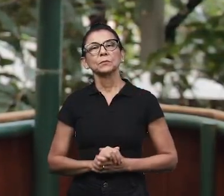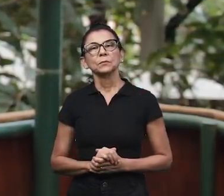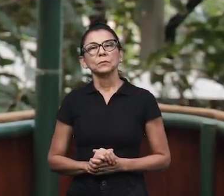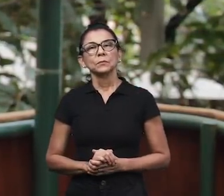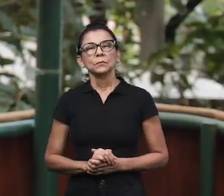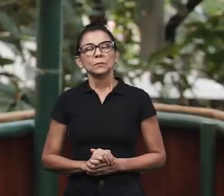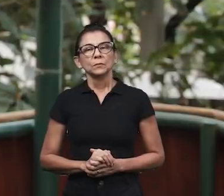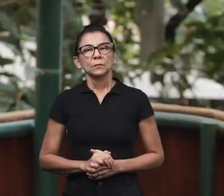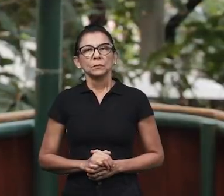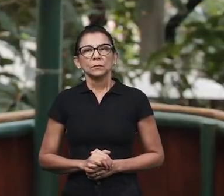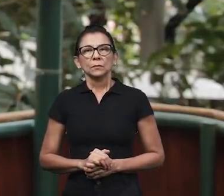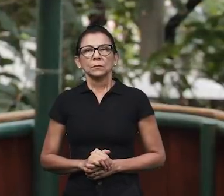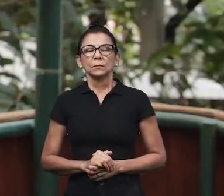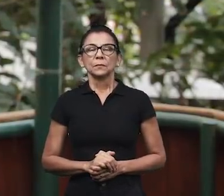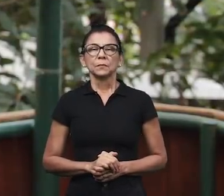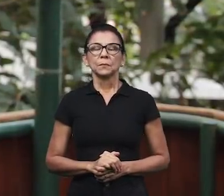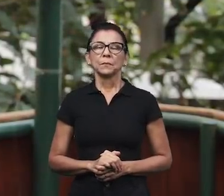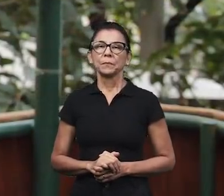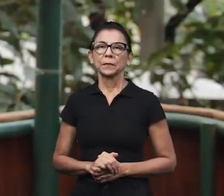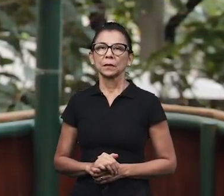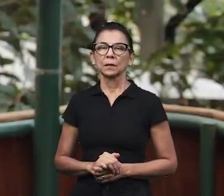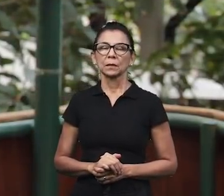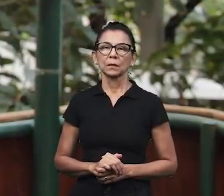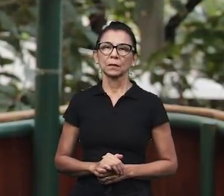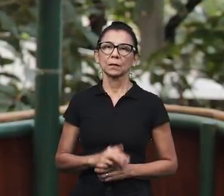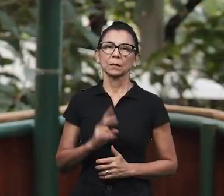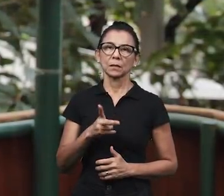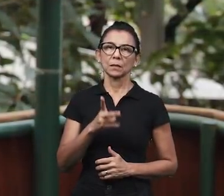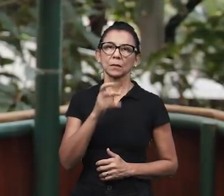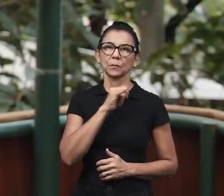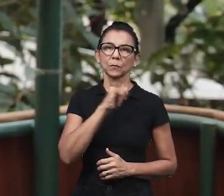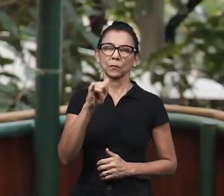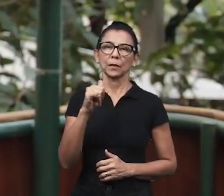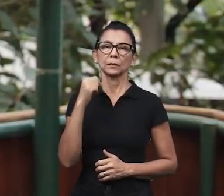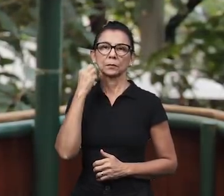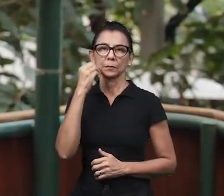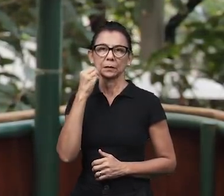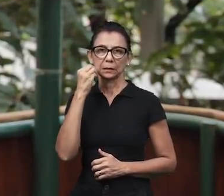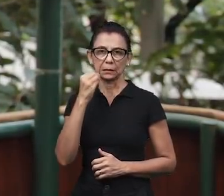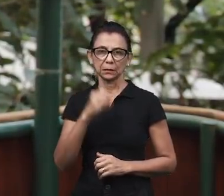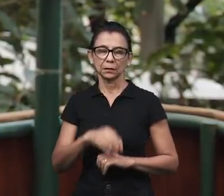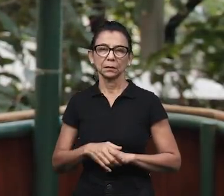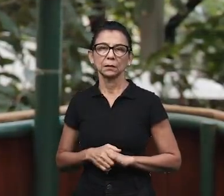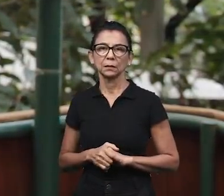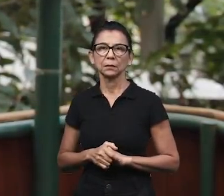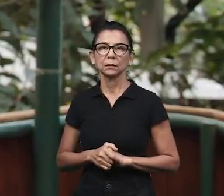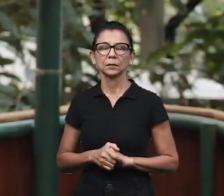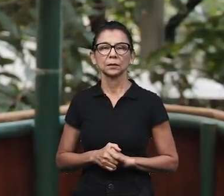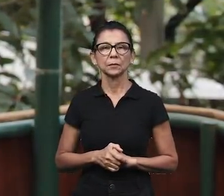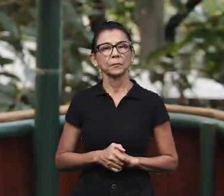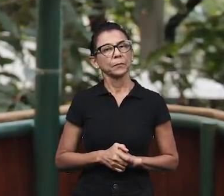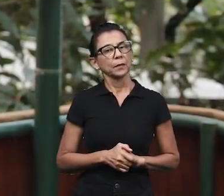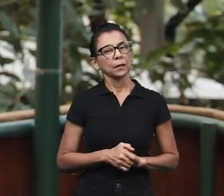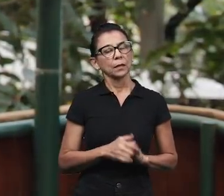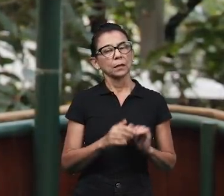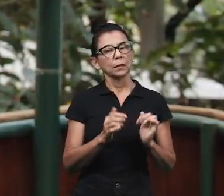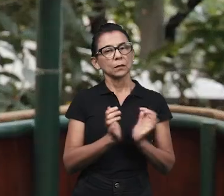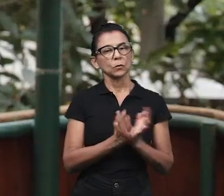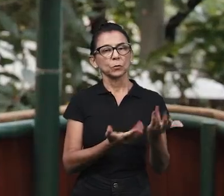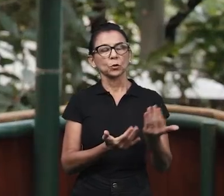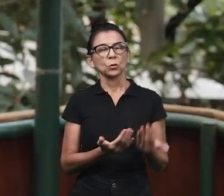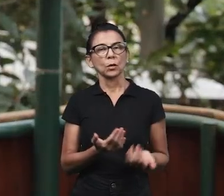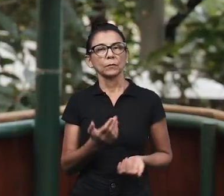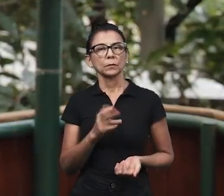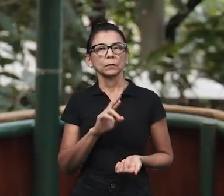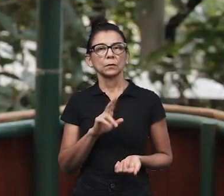e sempre que eu conto essa experiência, muitos jovens que não são voluntários hoje têm essa